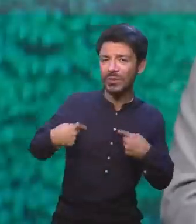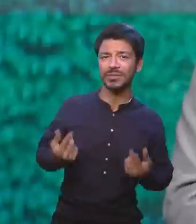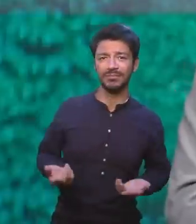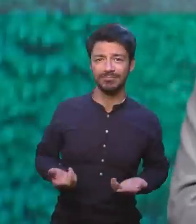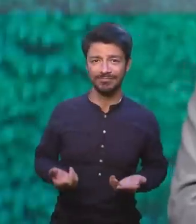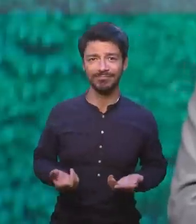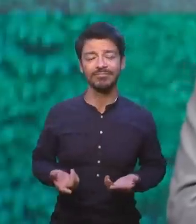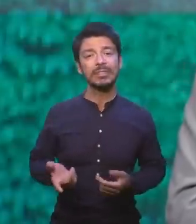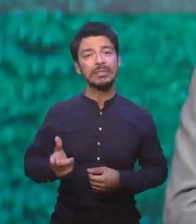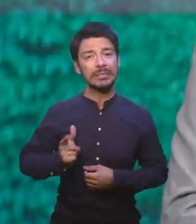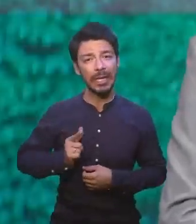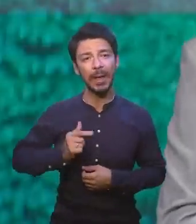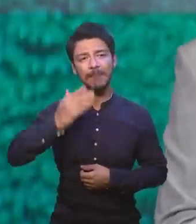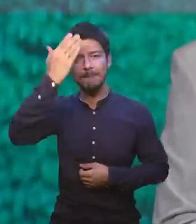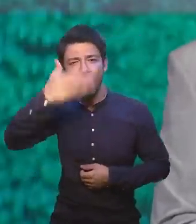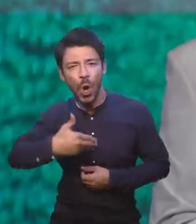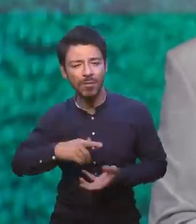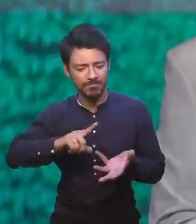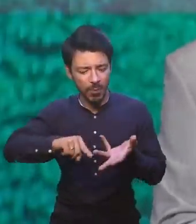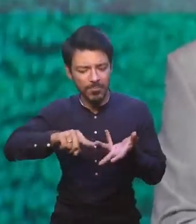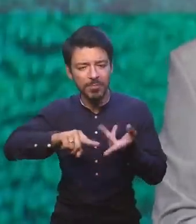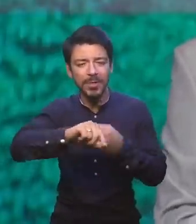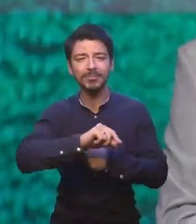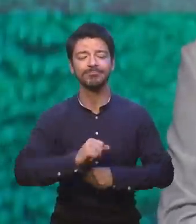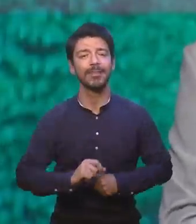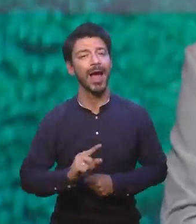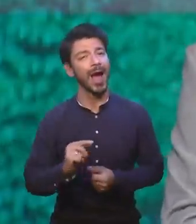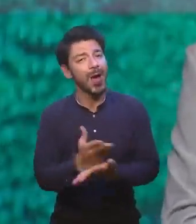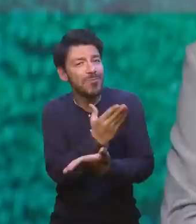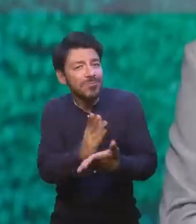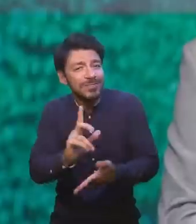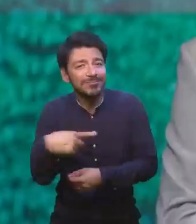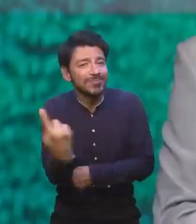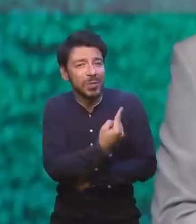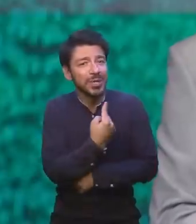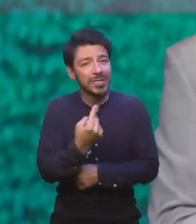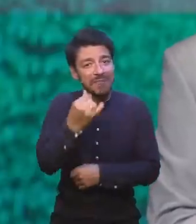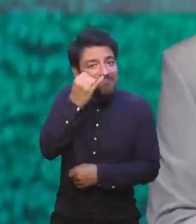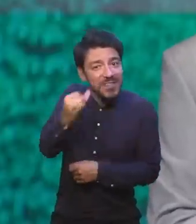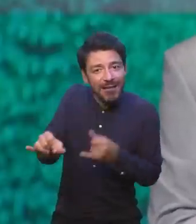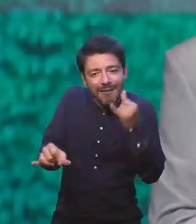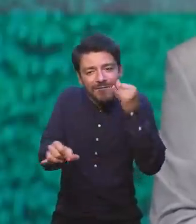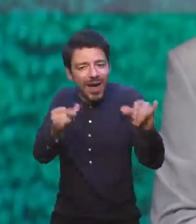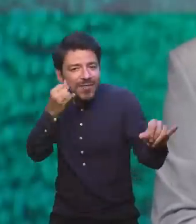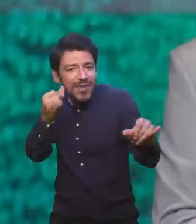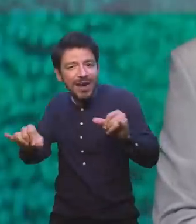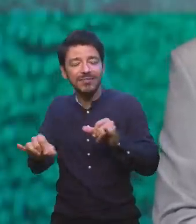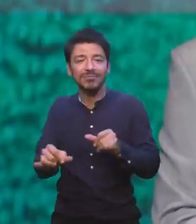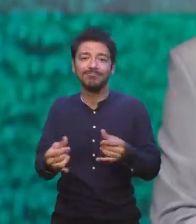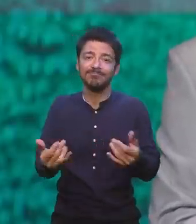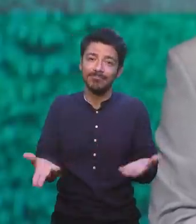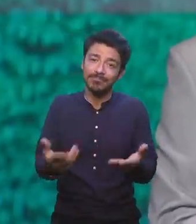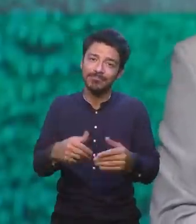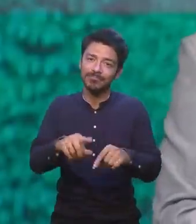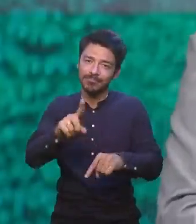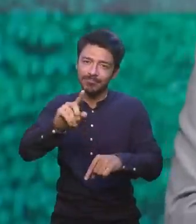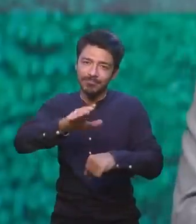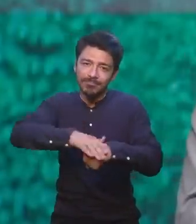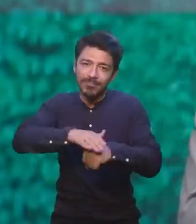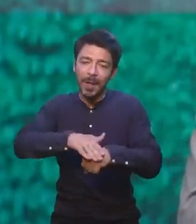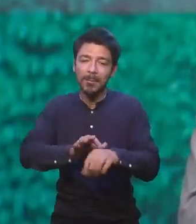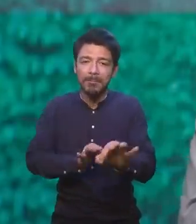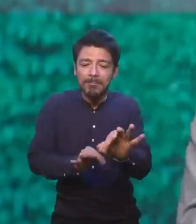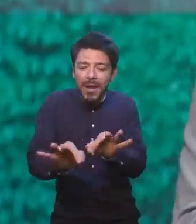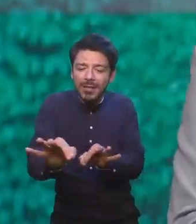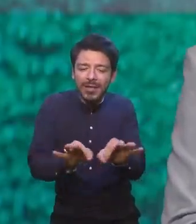Existem as provações e as expiações que nós não podemos evitar, que estão ali no nosso planejamento reencarnatório do